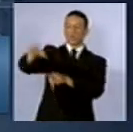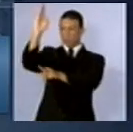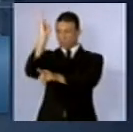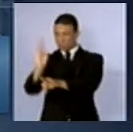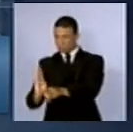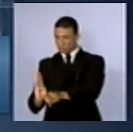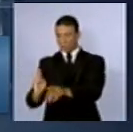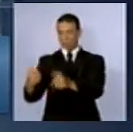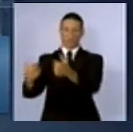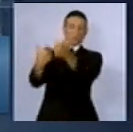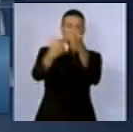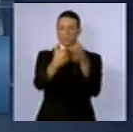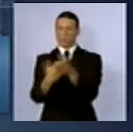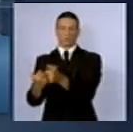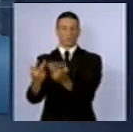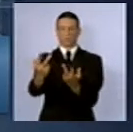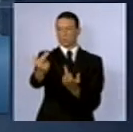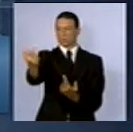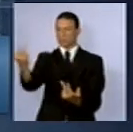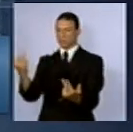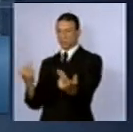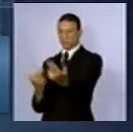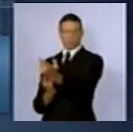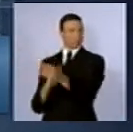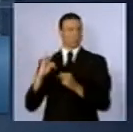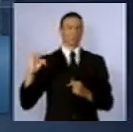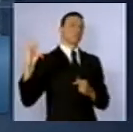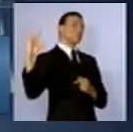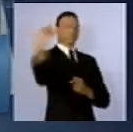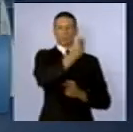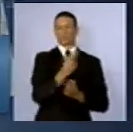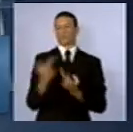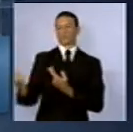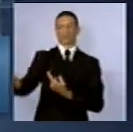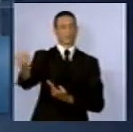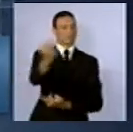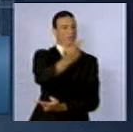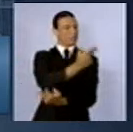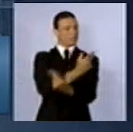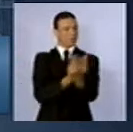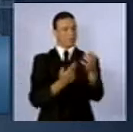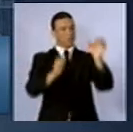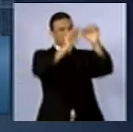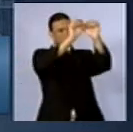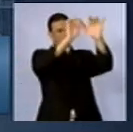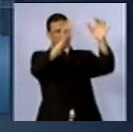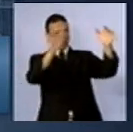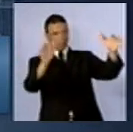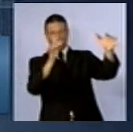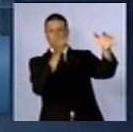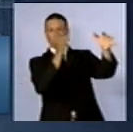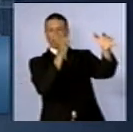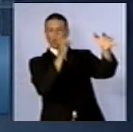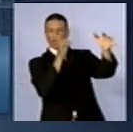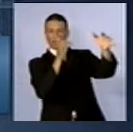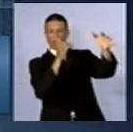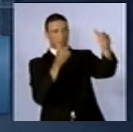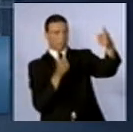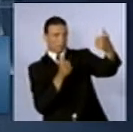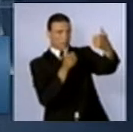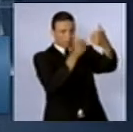então ela é a população de referência todos nós estamos expostos em princípio a a esses níveis ã de Campos